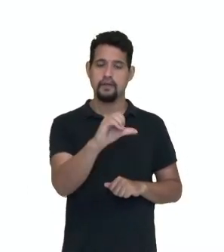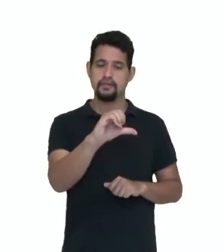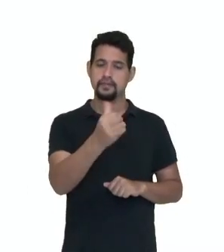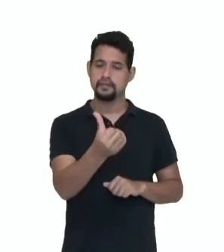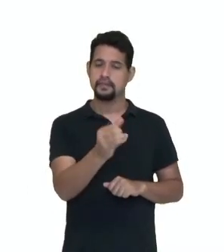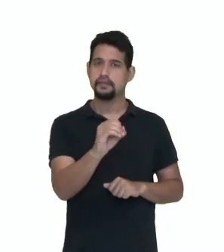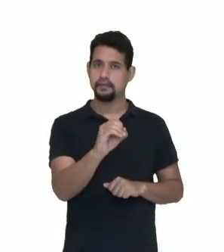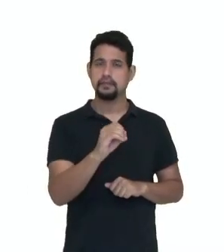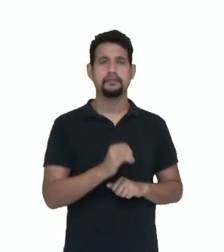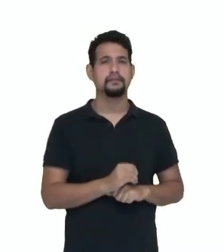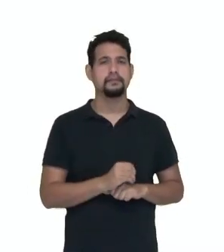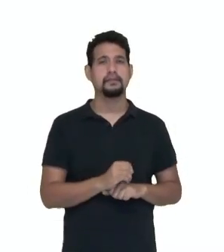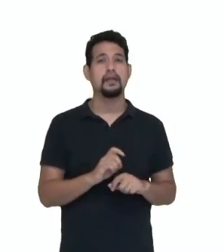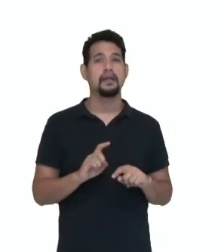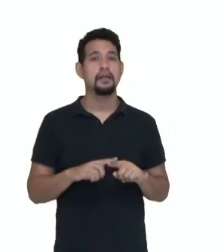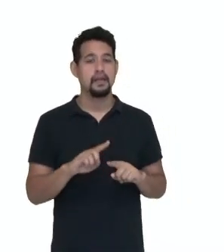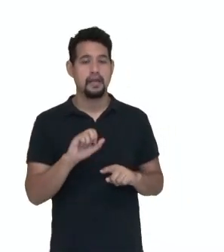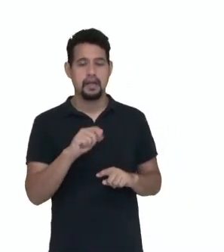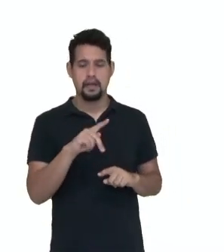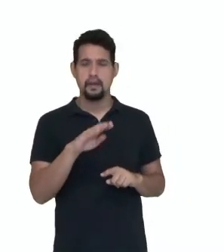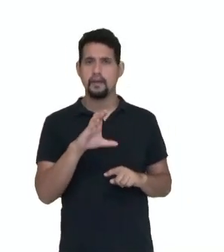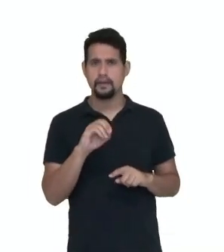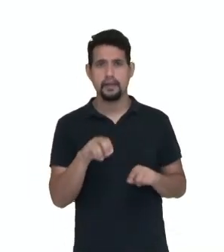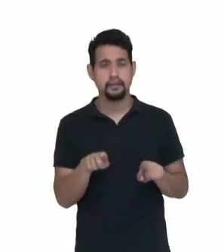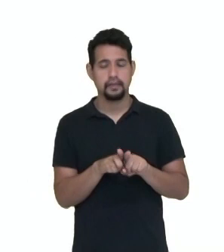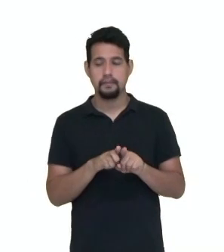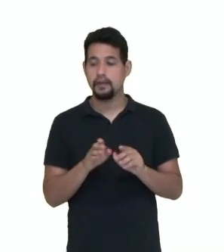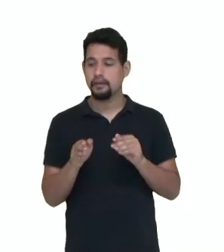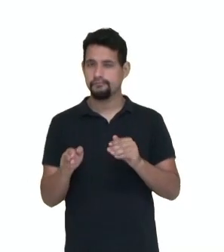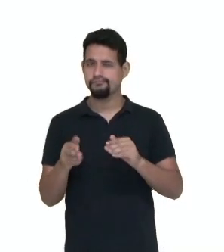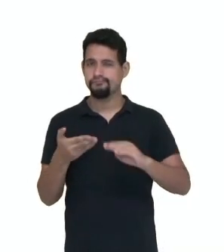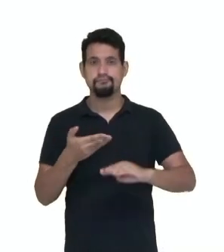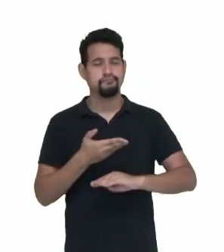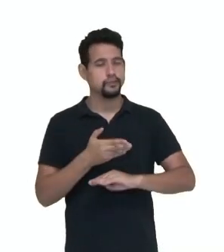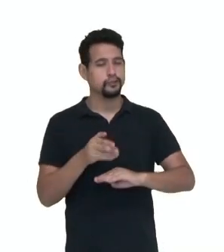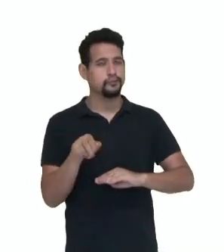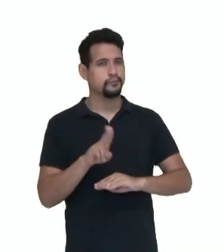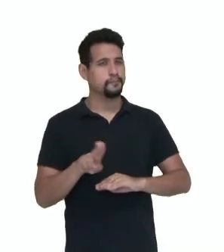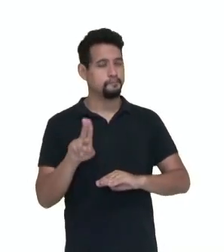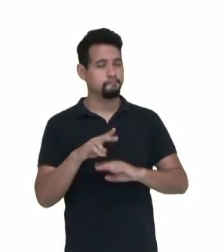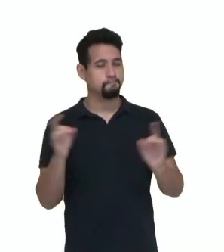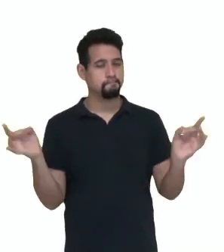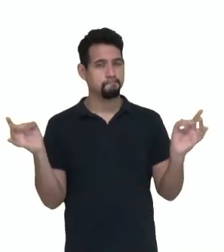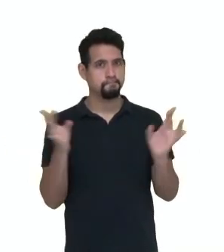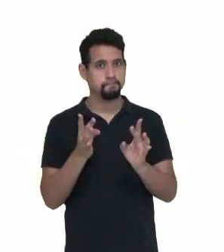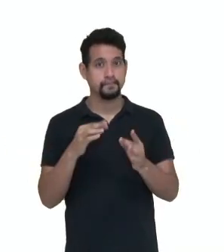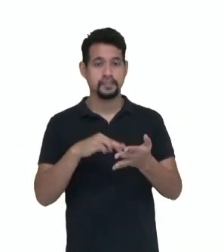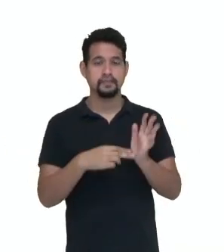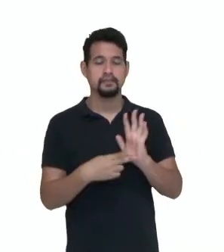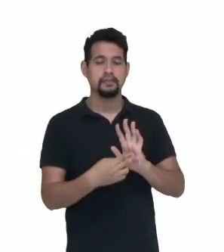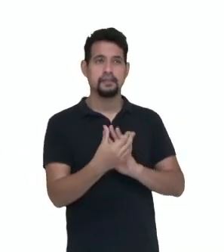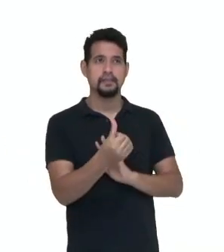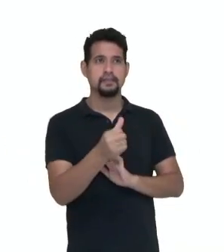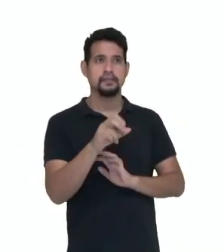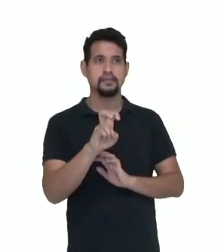65.960, tá? Então, esse apartamento, né, nesse caso, nessa situação que foi colocada aqui, né, é